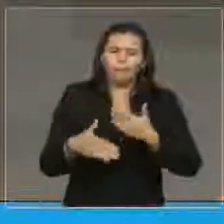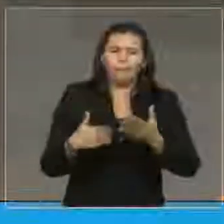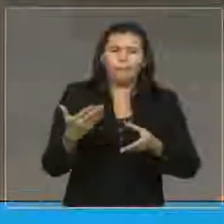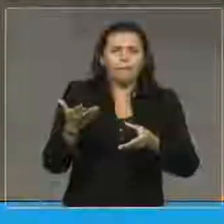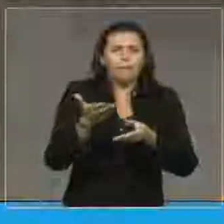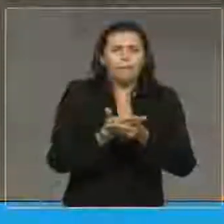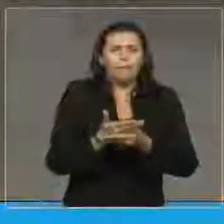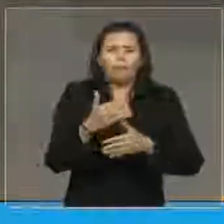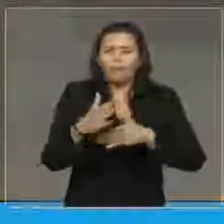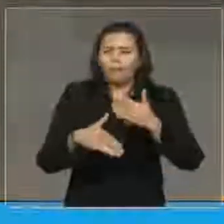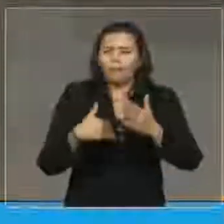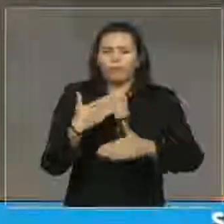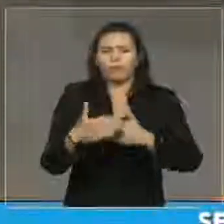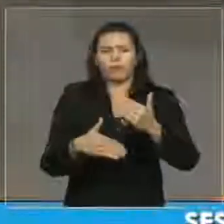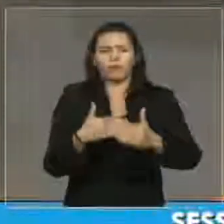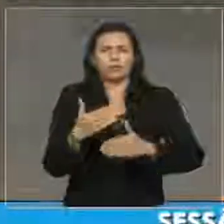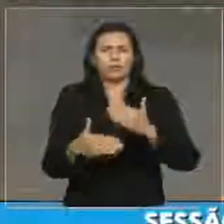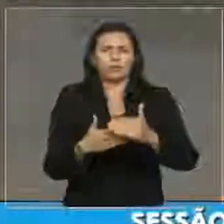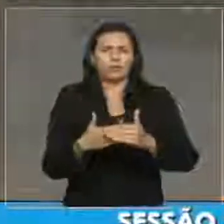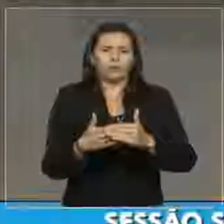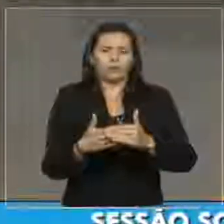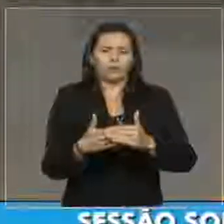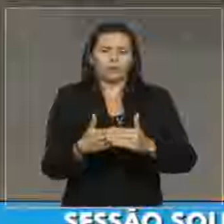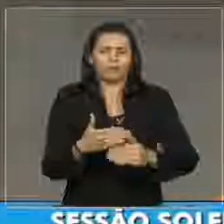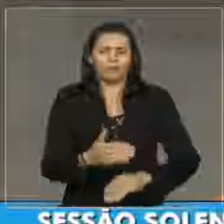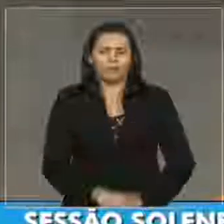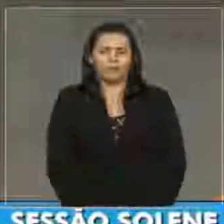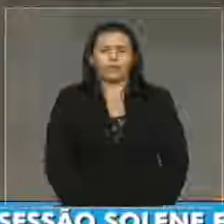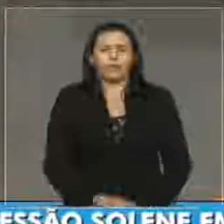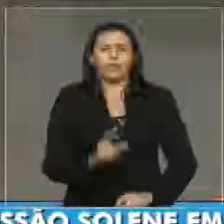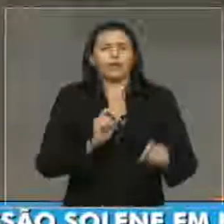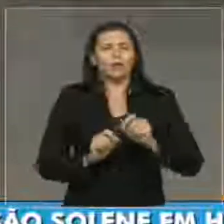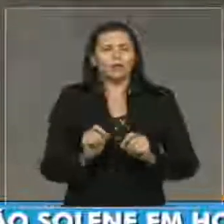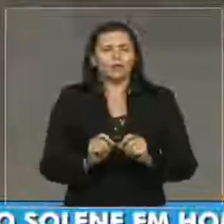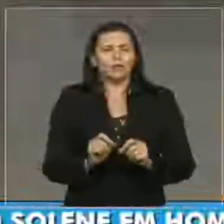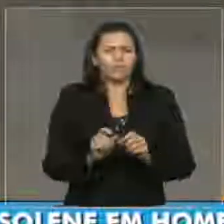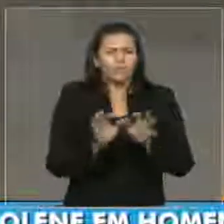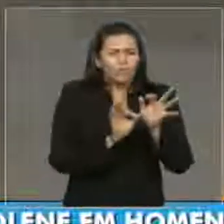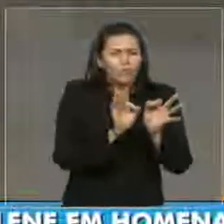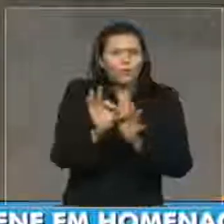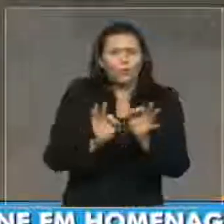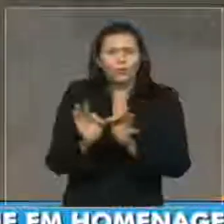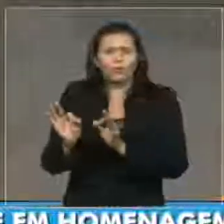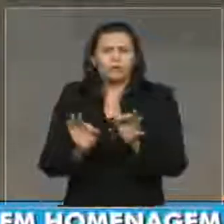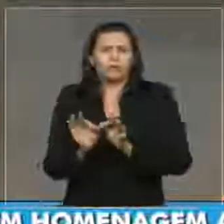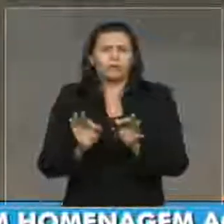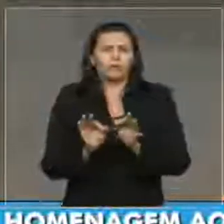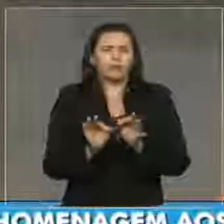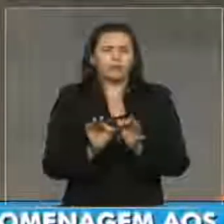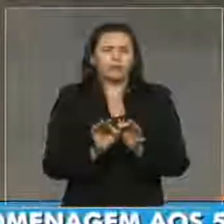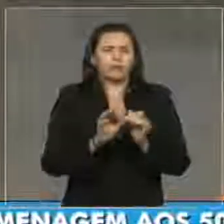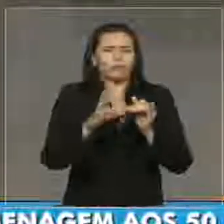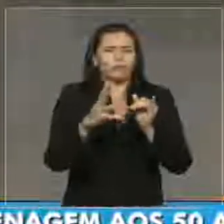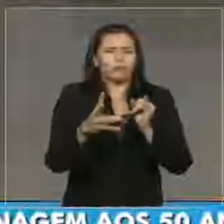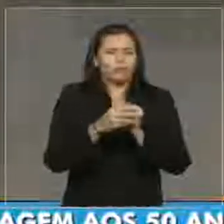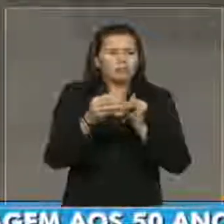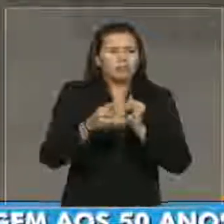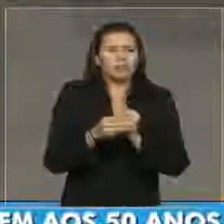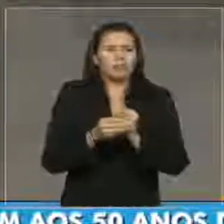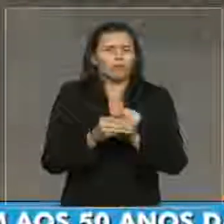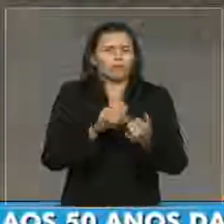capital no mundo moderno, é a distribuição da renda. pautada